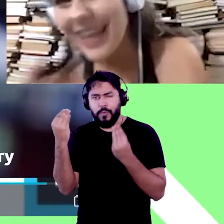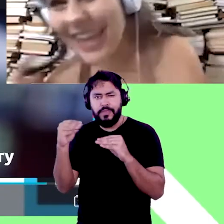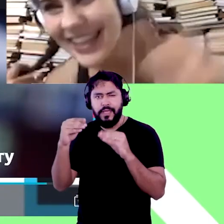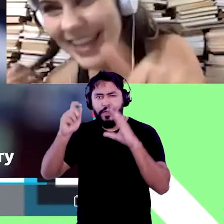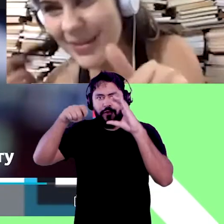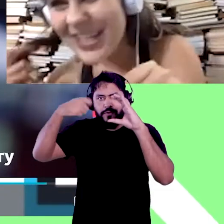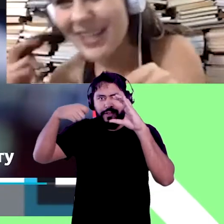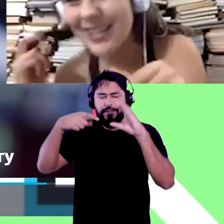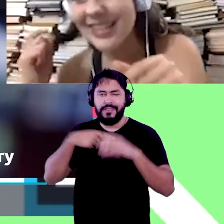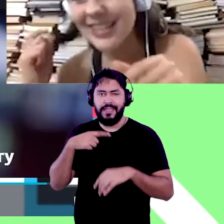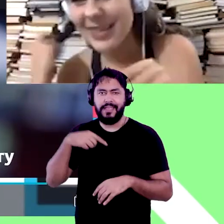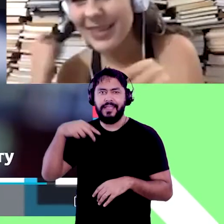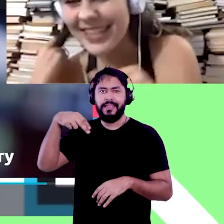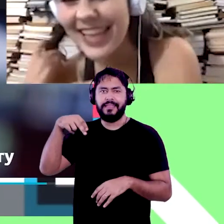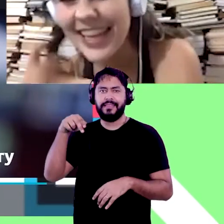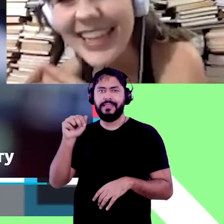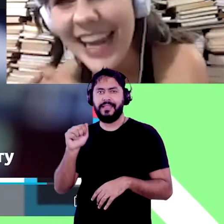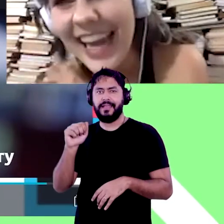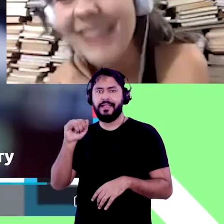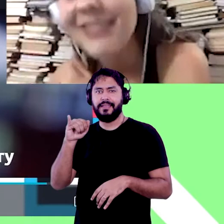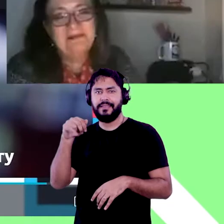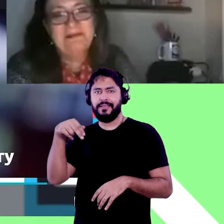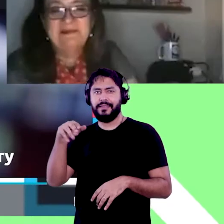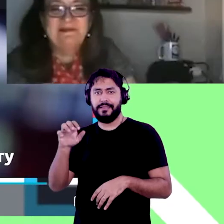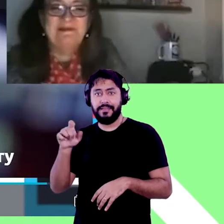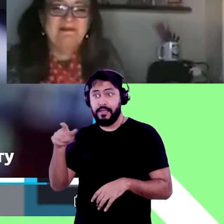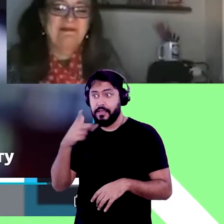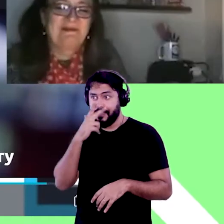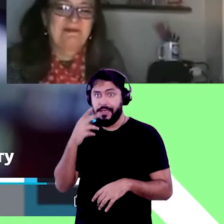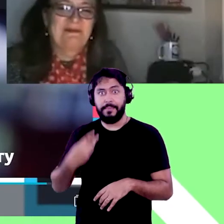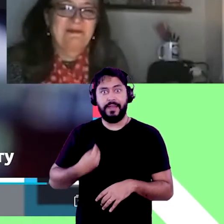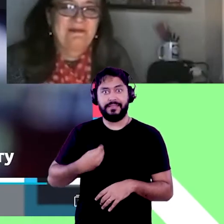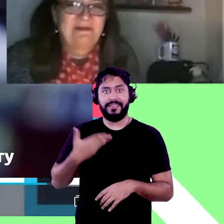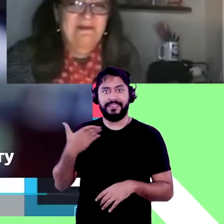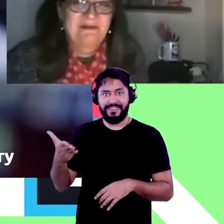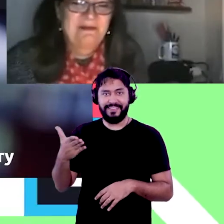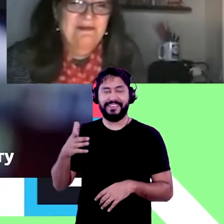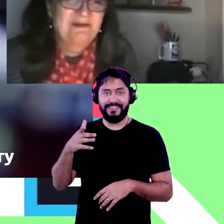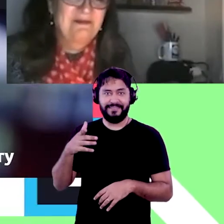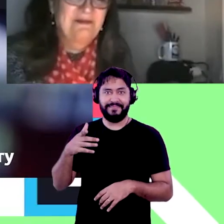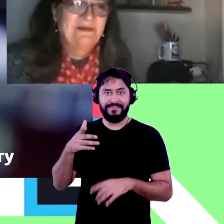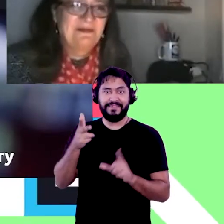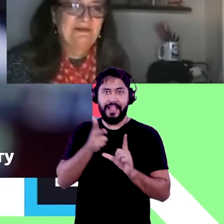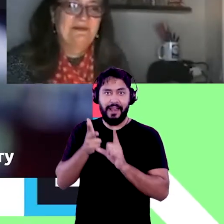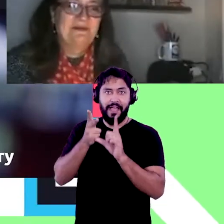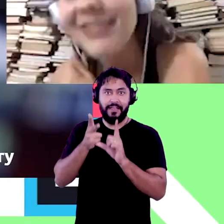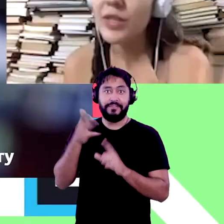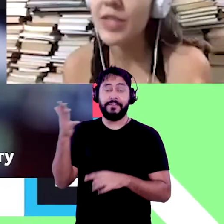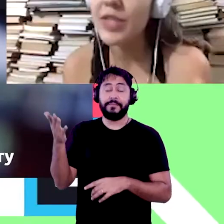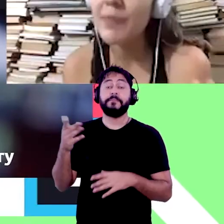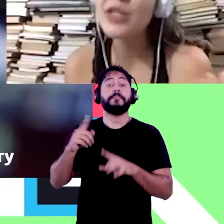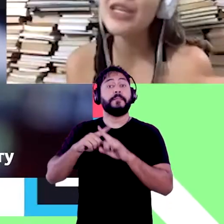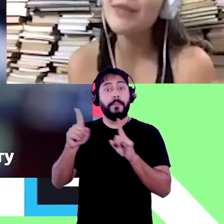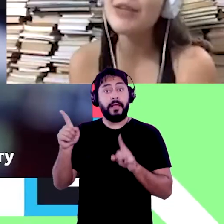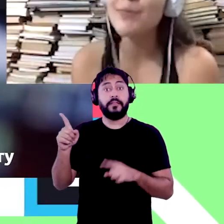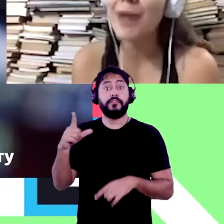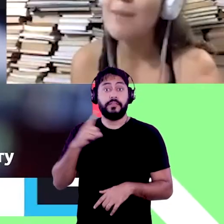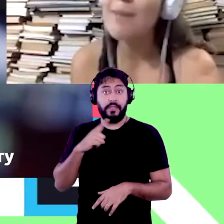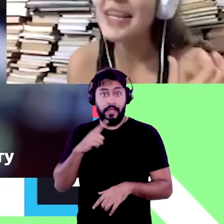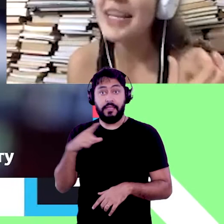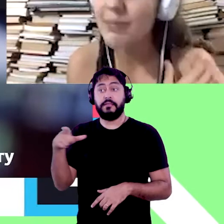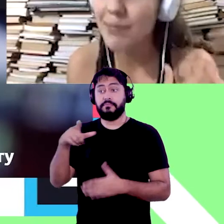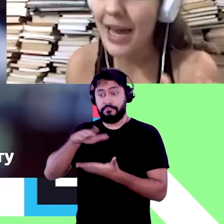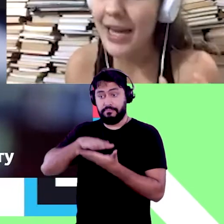que é a intérprete de Libras, uma das que está aqui na live, mas, enfim, ela trouxe os intérpretes de Libras